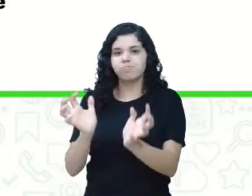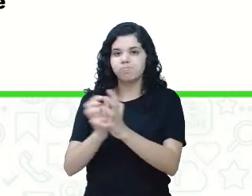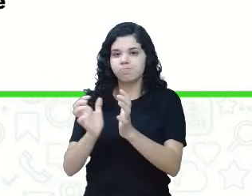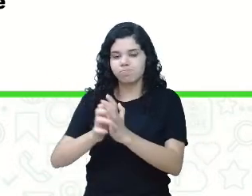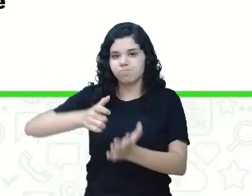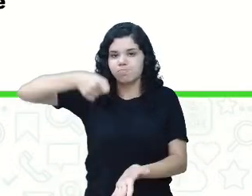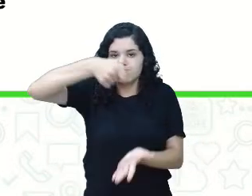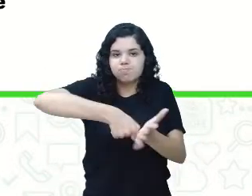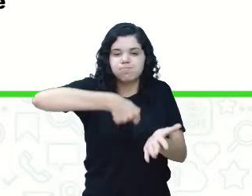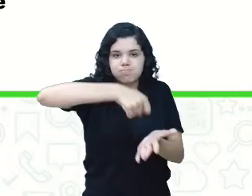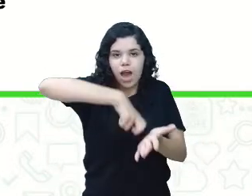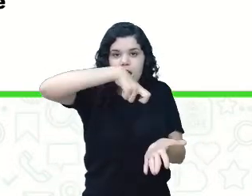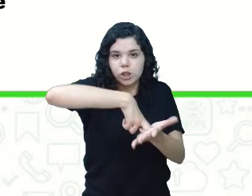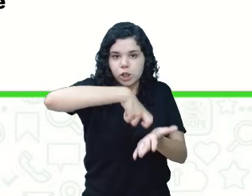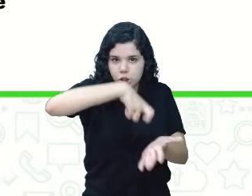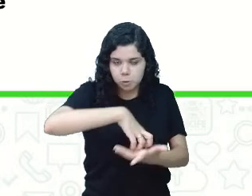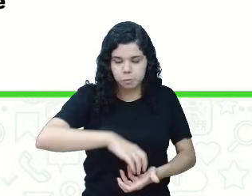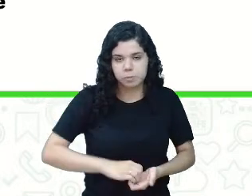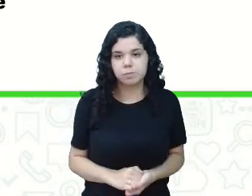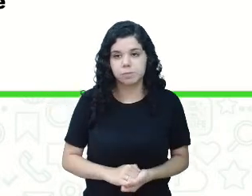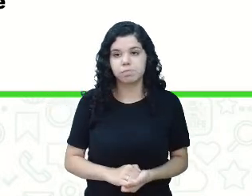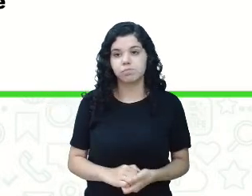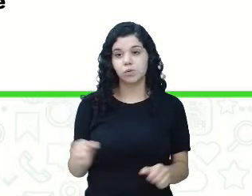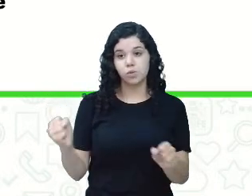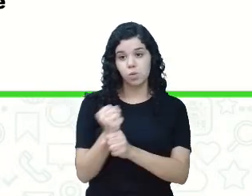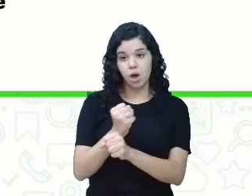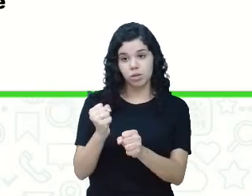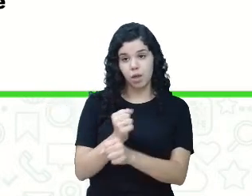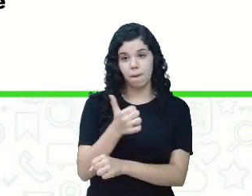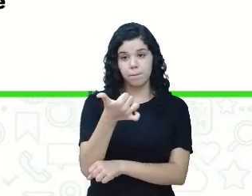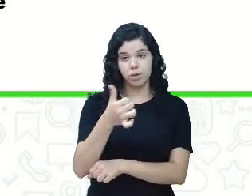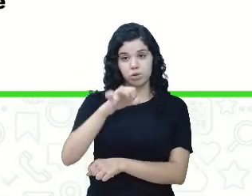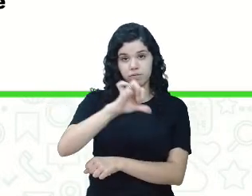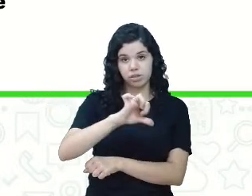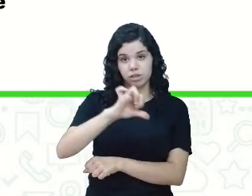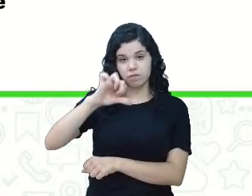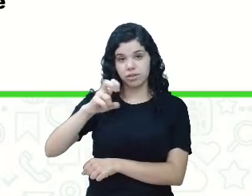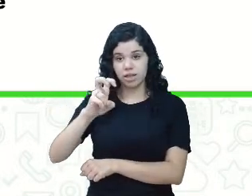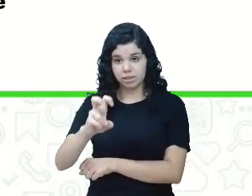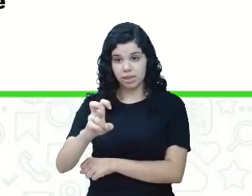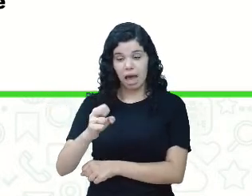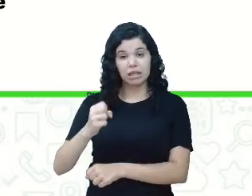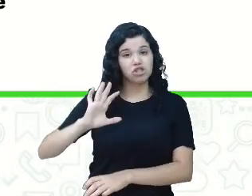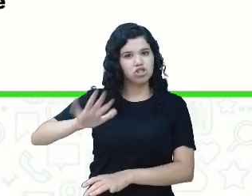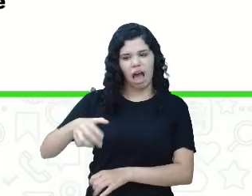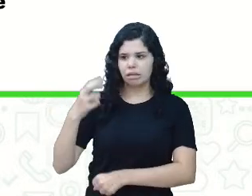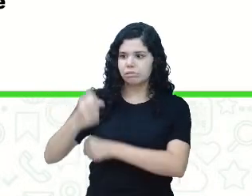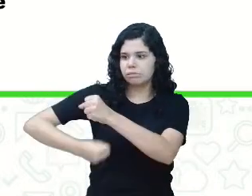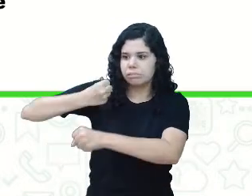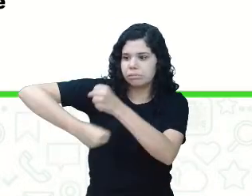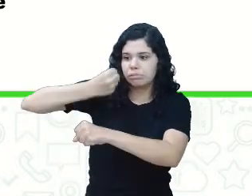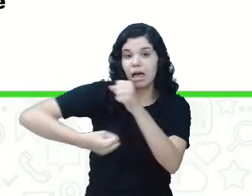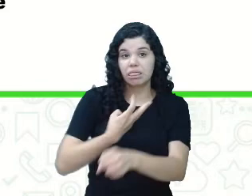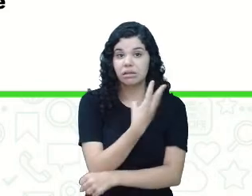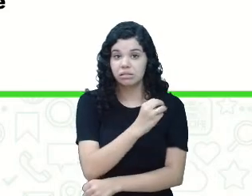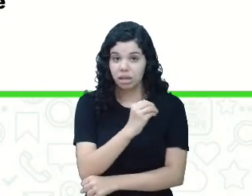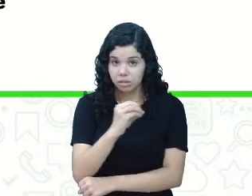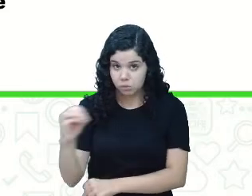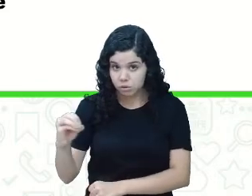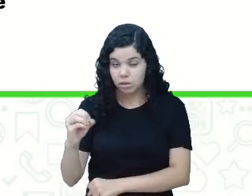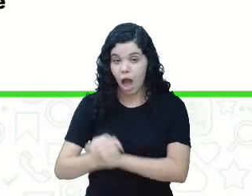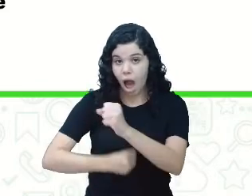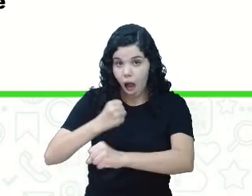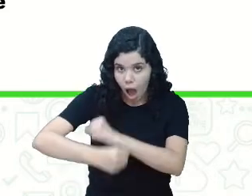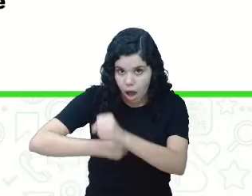punição exemplar. Em 1995, 300 anos depois do dia da sua morte, se tornou oficialmente o Dia